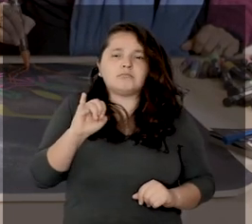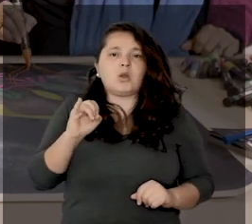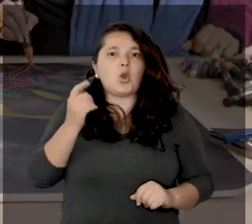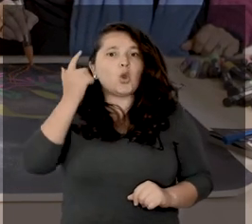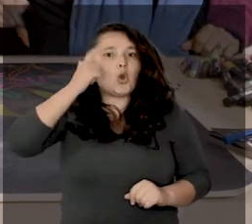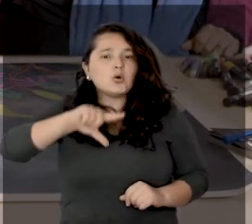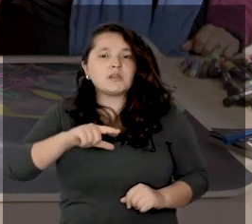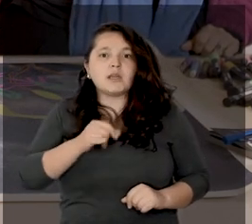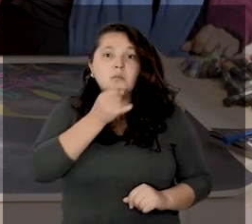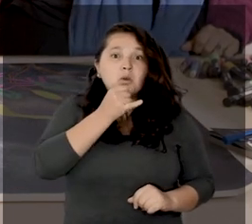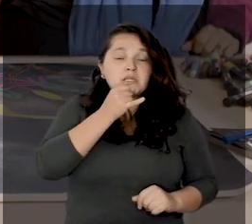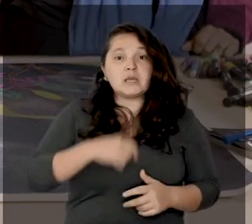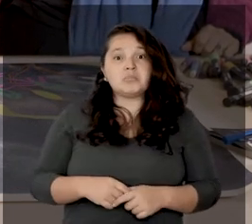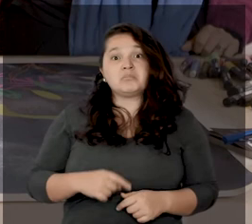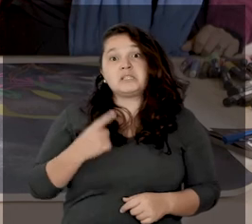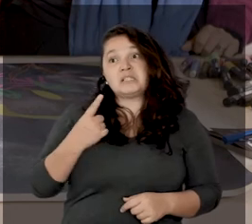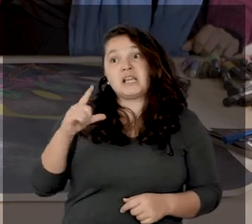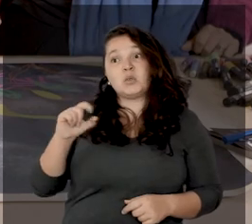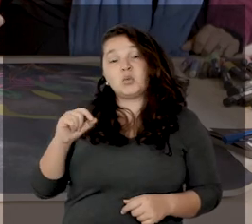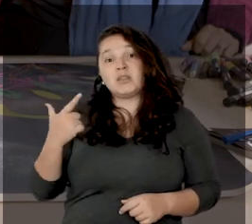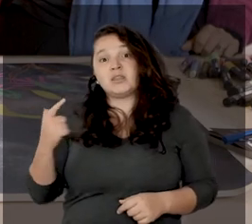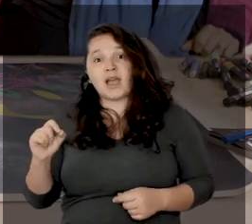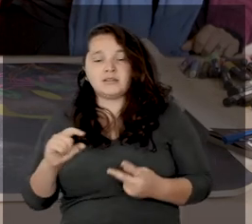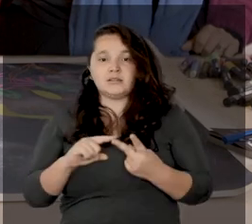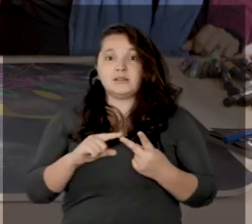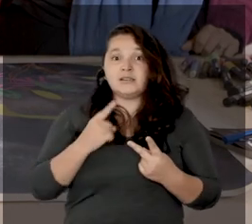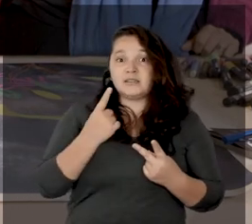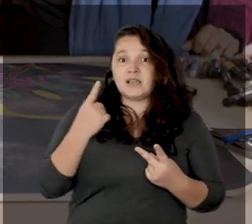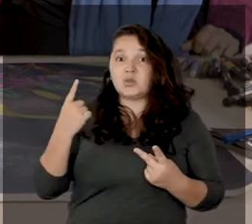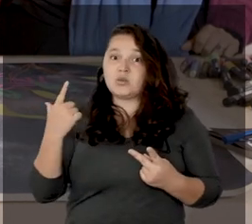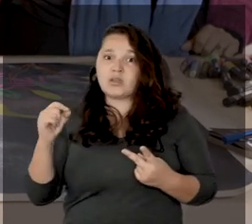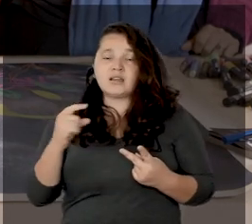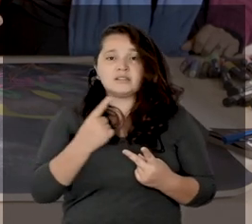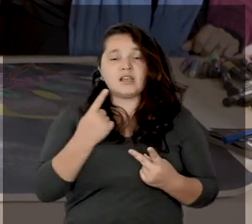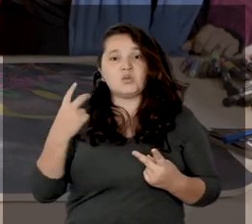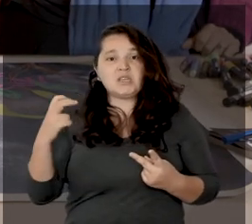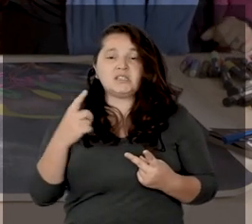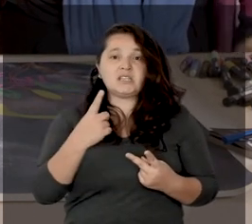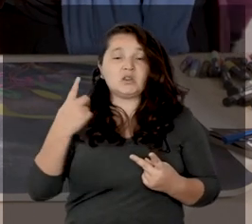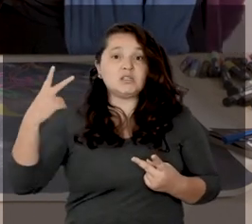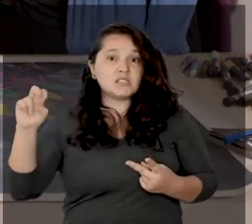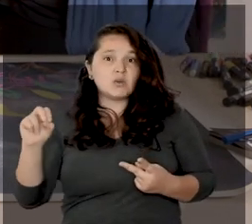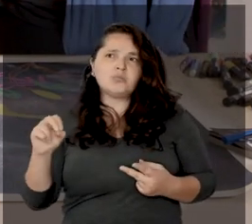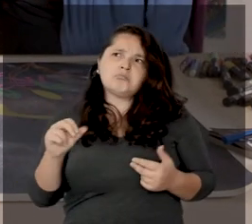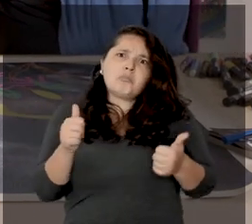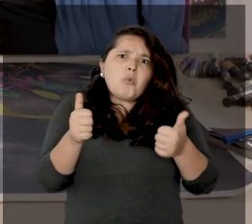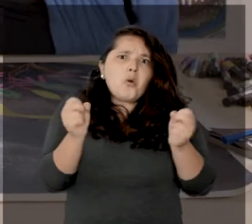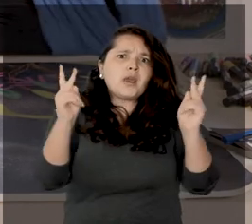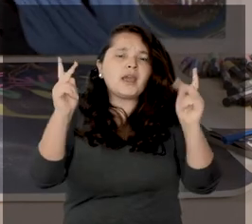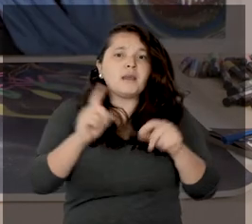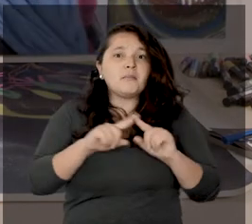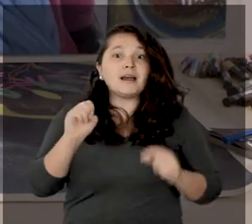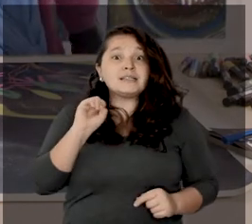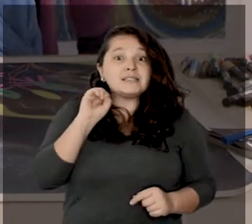100, 150, 105, 110 anos, mas se não deu, a gente dá uma flechada certeira em alguma coisa, já vai bonitinho lá para o nosso céu,